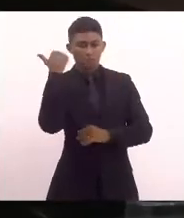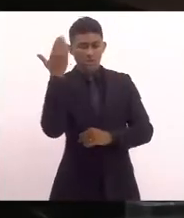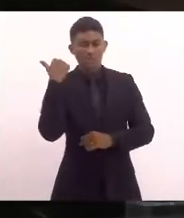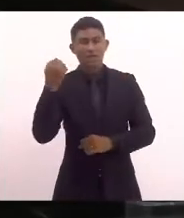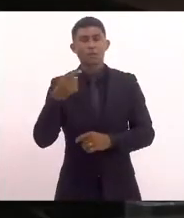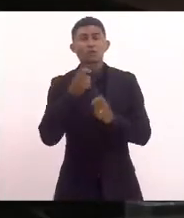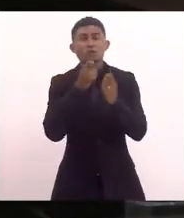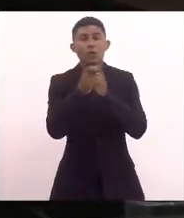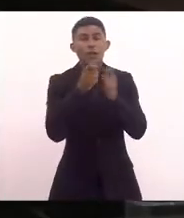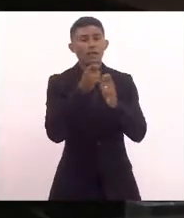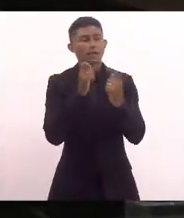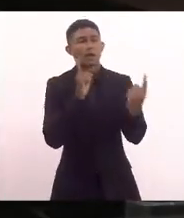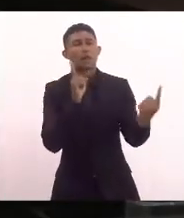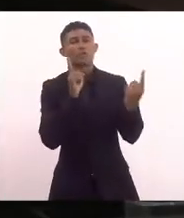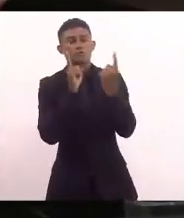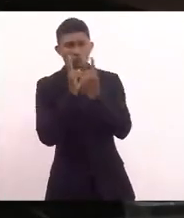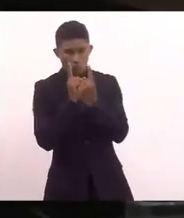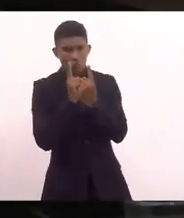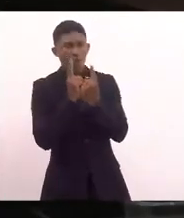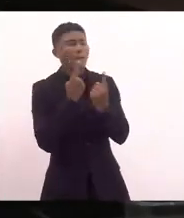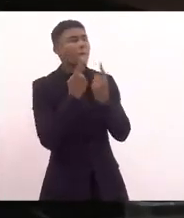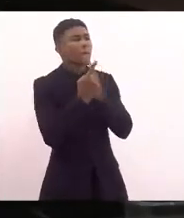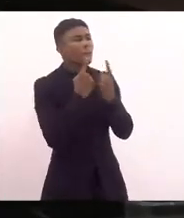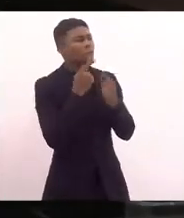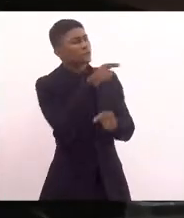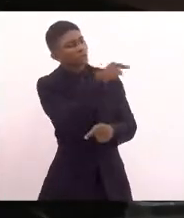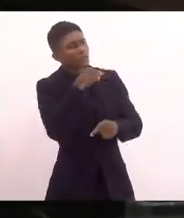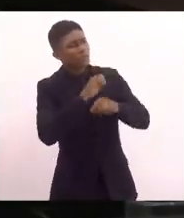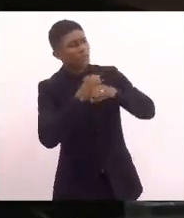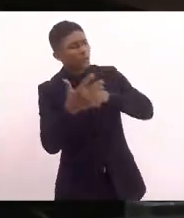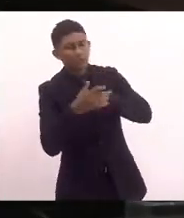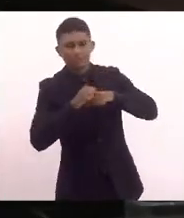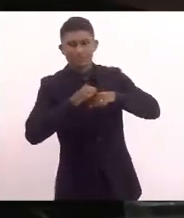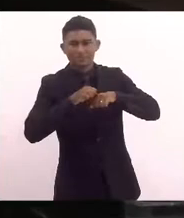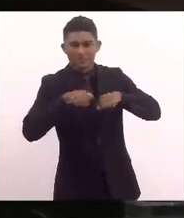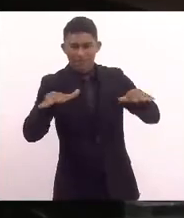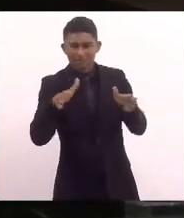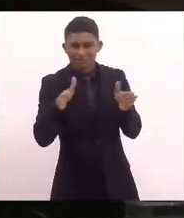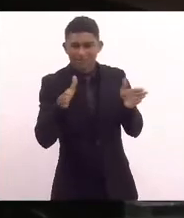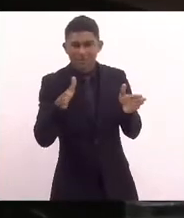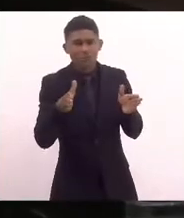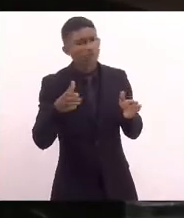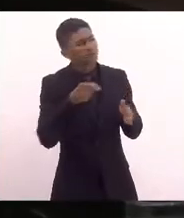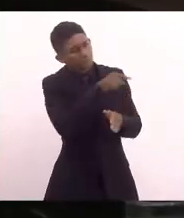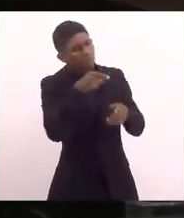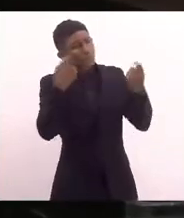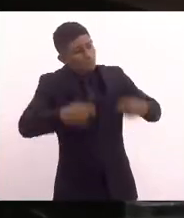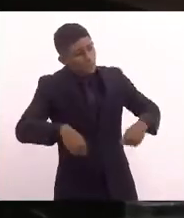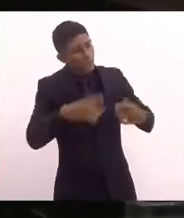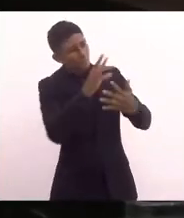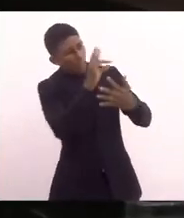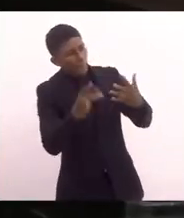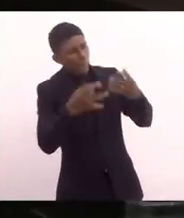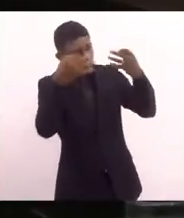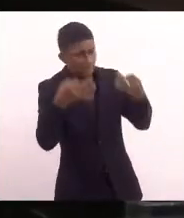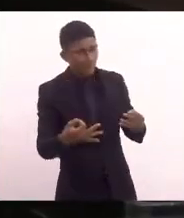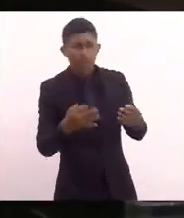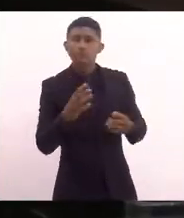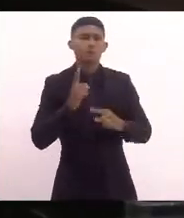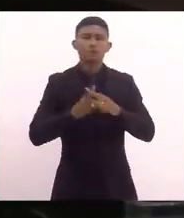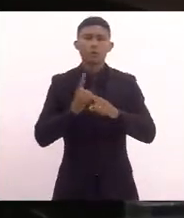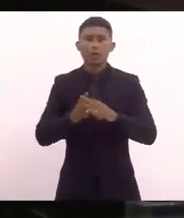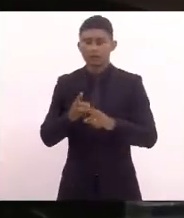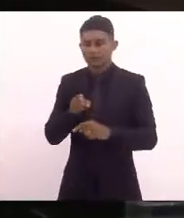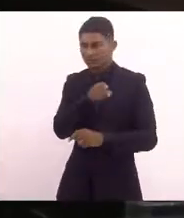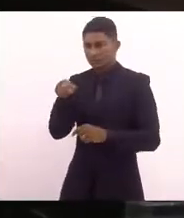jornalista sobre a fala deles na época da pandemia. Então, vamos valorizar. Quem é auxiliar e técnico de enfermagem, e